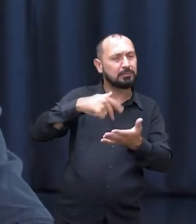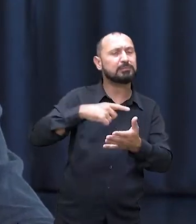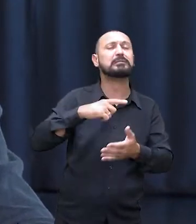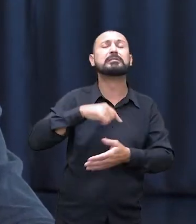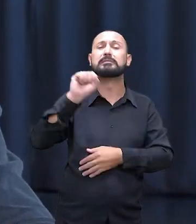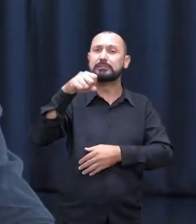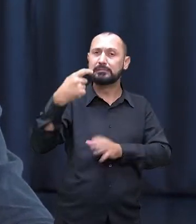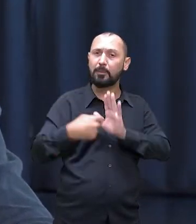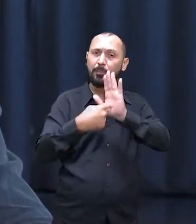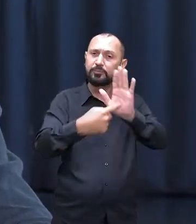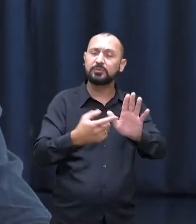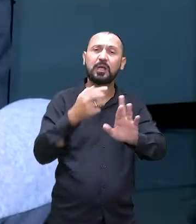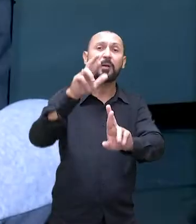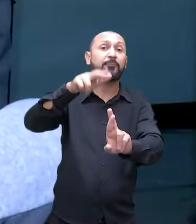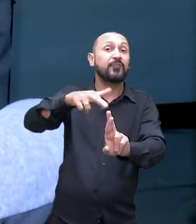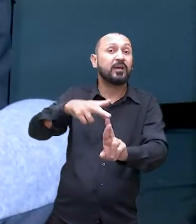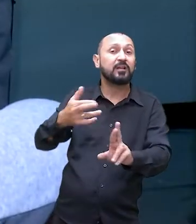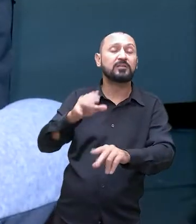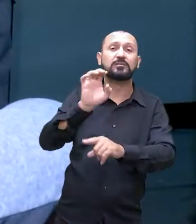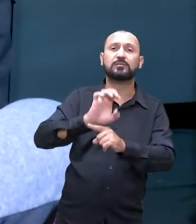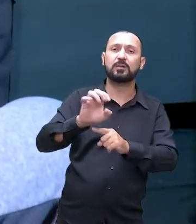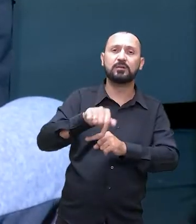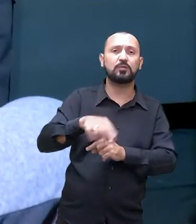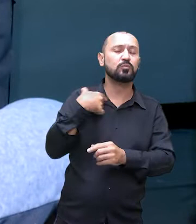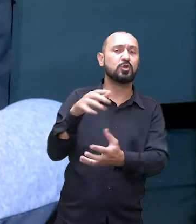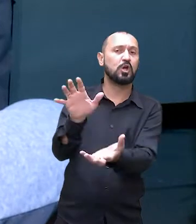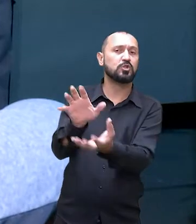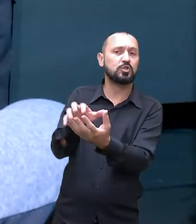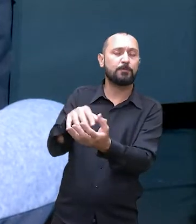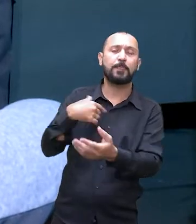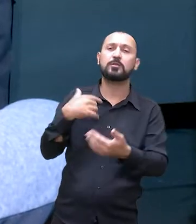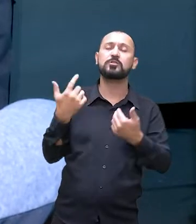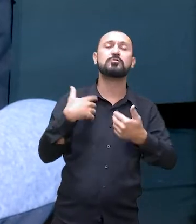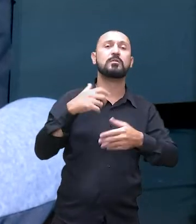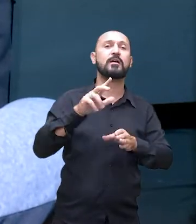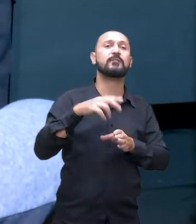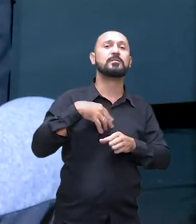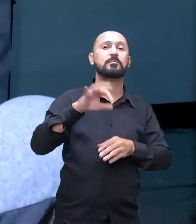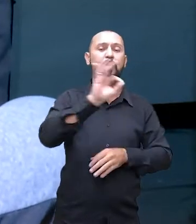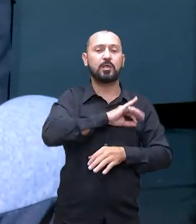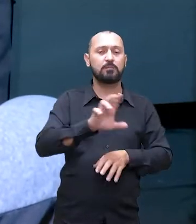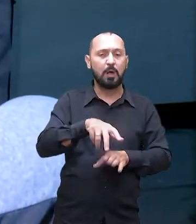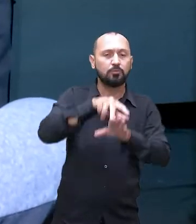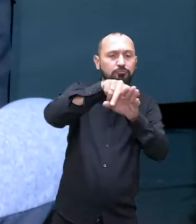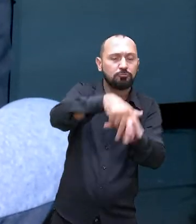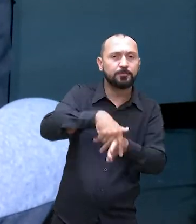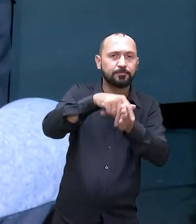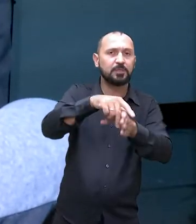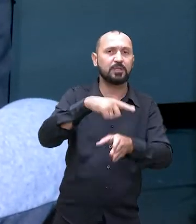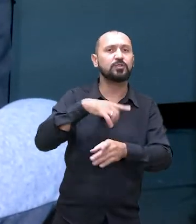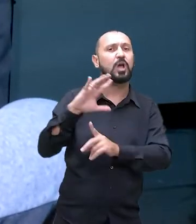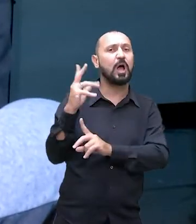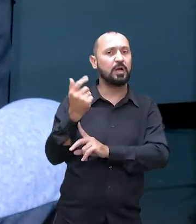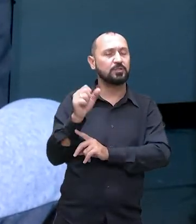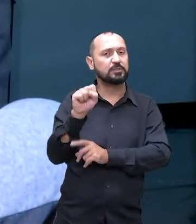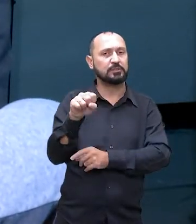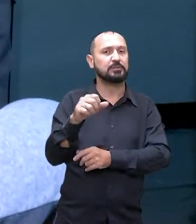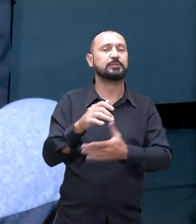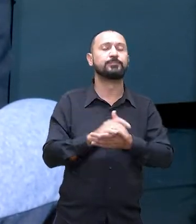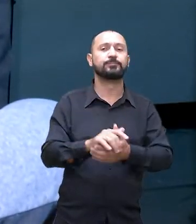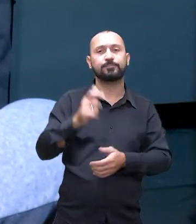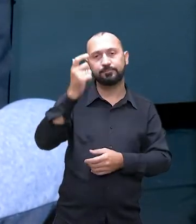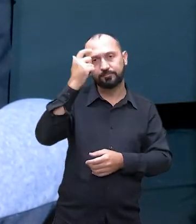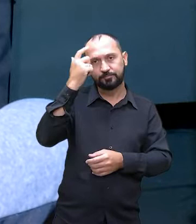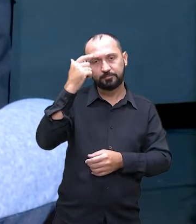bem o estado de alguma forma, né? Que aqui não tinha jacaré, que a gente não andava de onça e que a gente fazia arte sim. Acho que essa é a